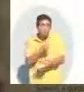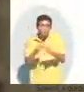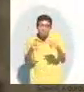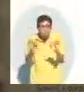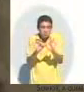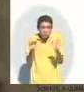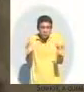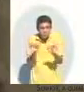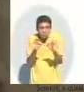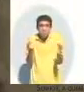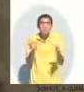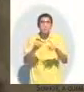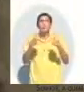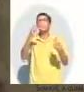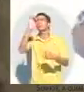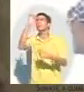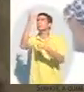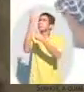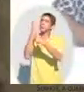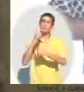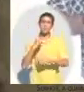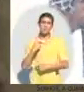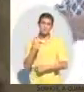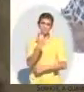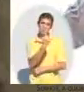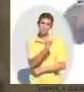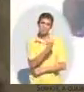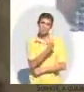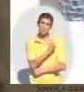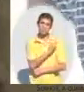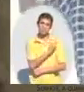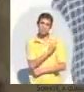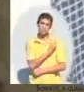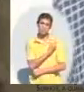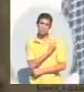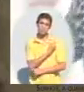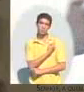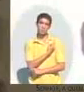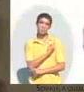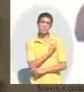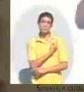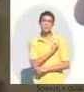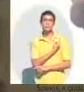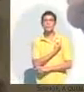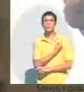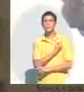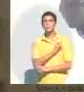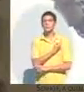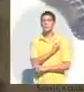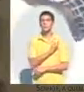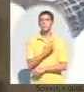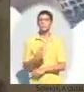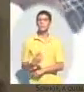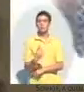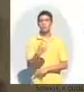qual ele poderia se apresentar inteiramente com a lepra de fora e a de dentro era